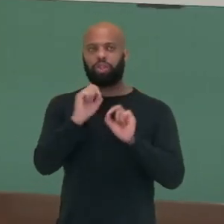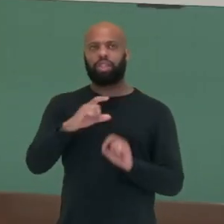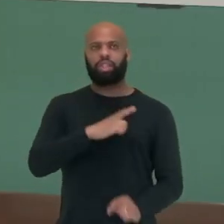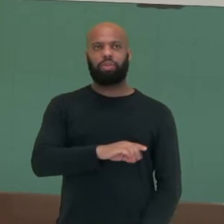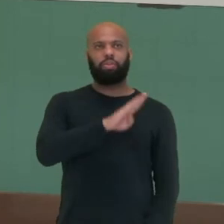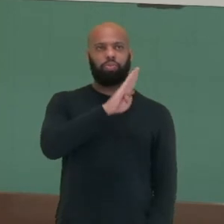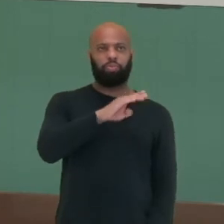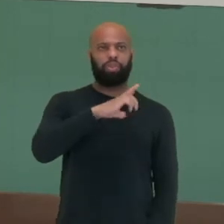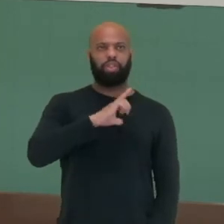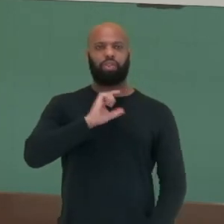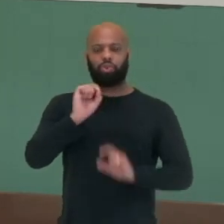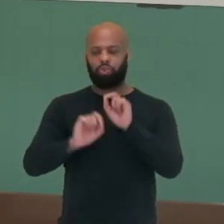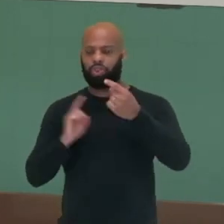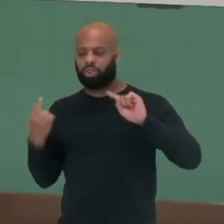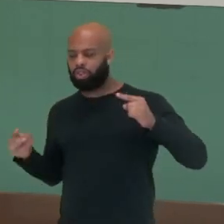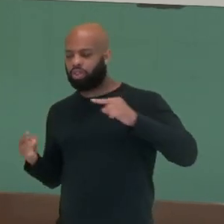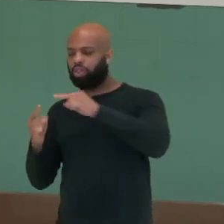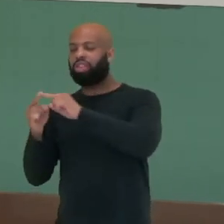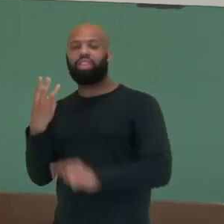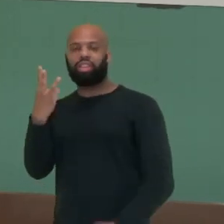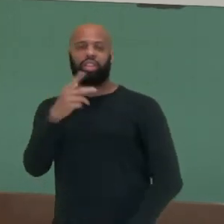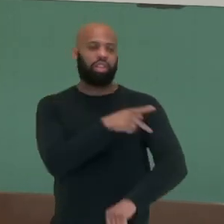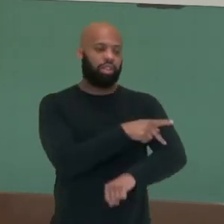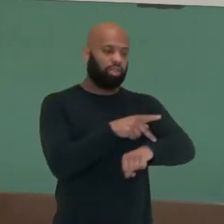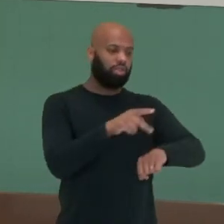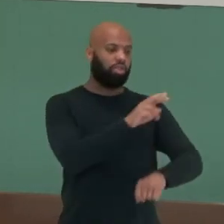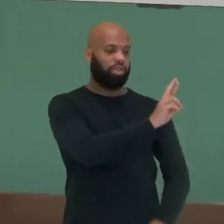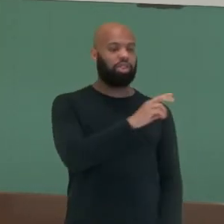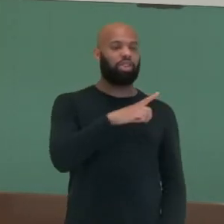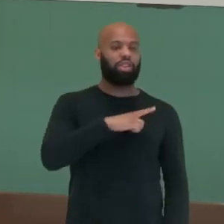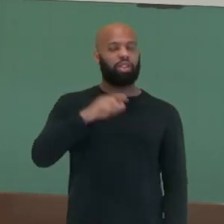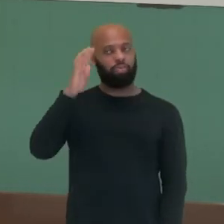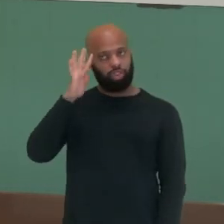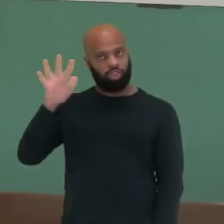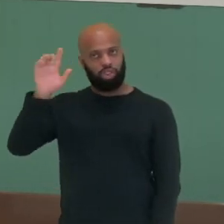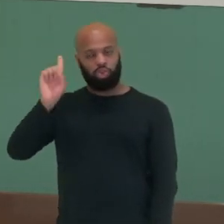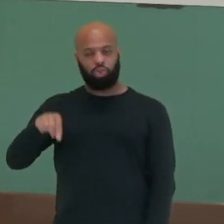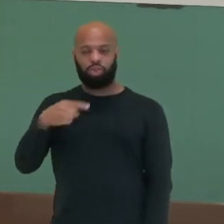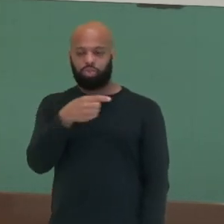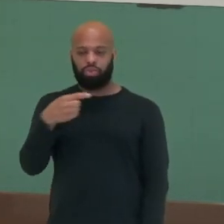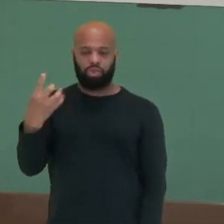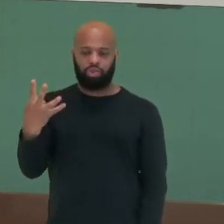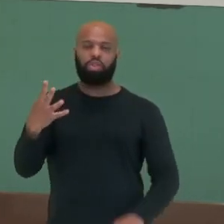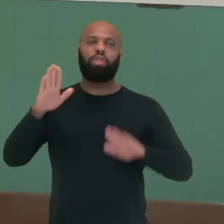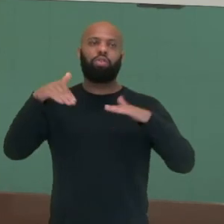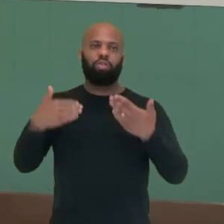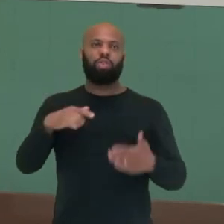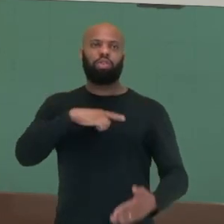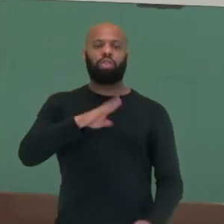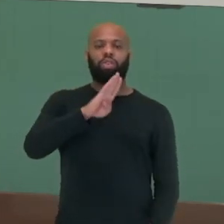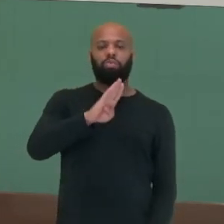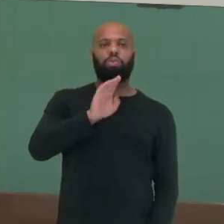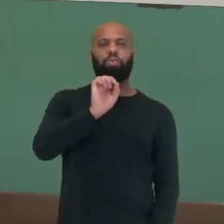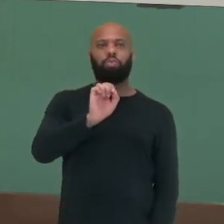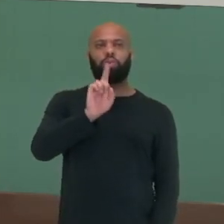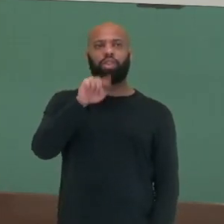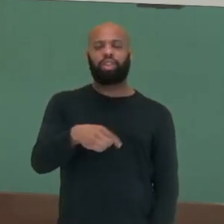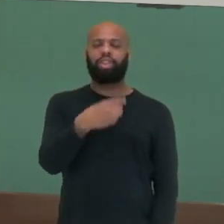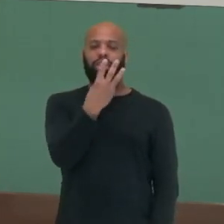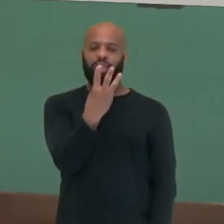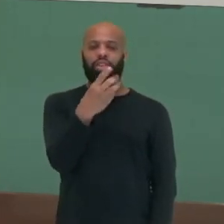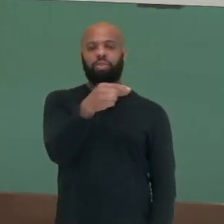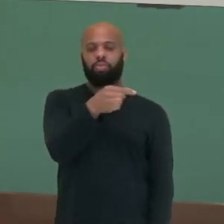a parte real é 3 e a parte imaginária é menos 4. Então, portanto, o B aqui seria